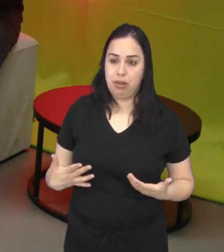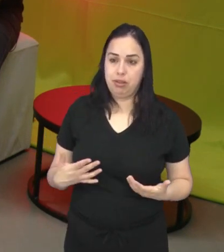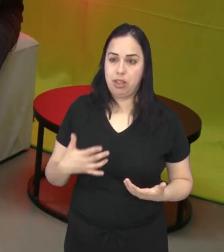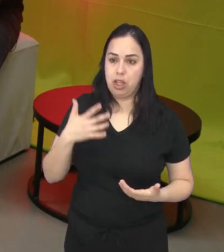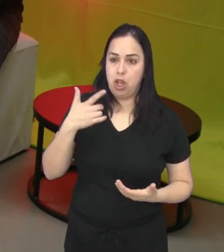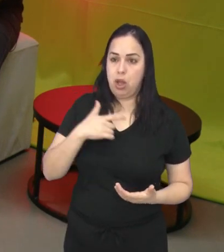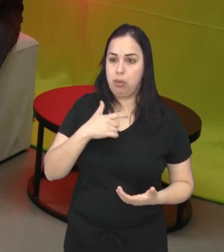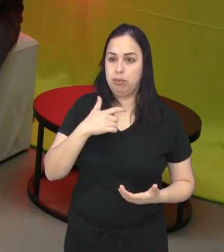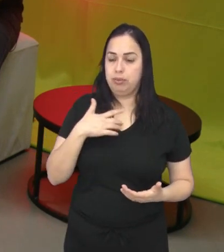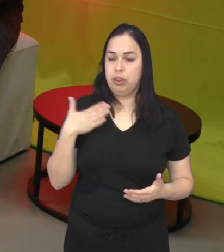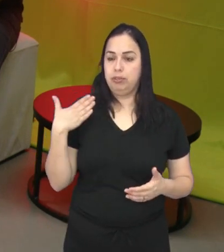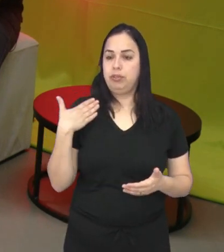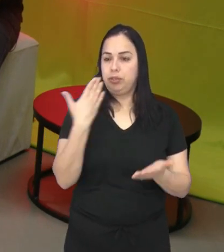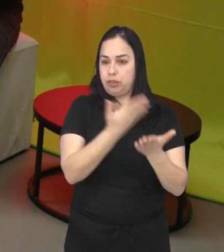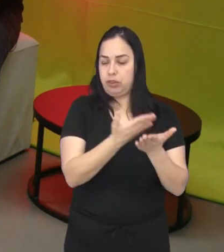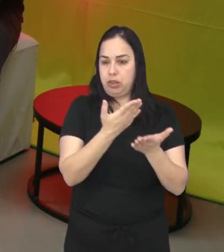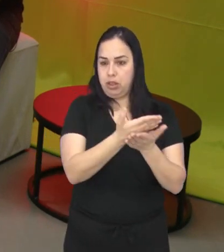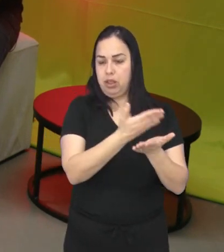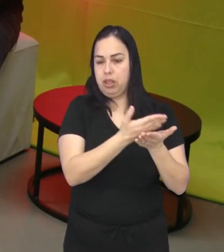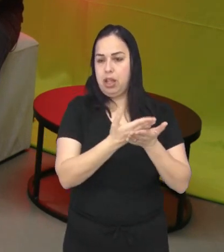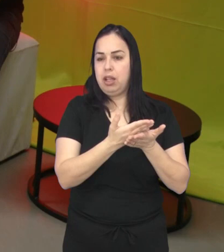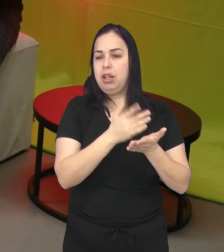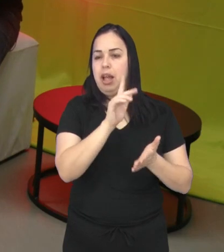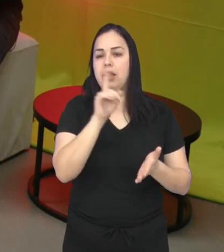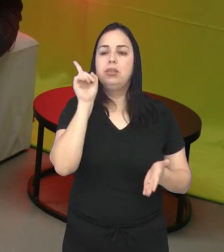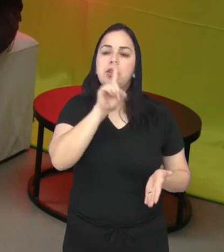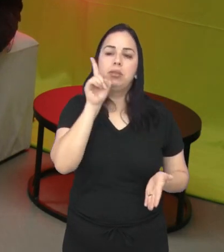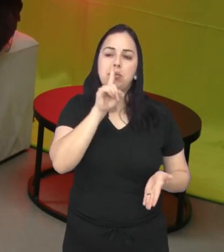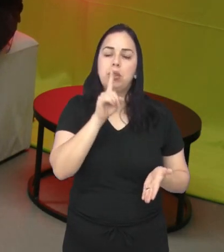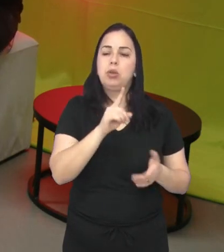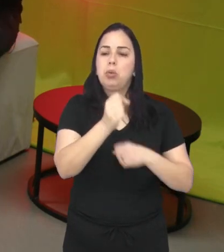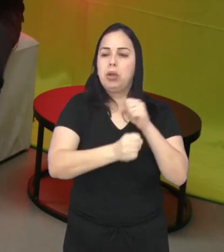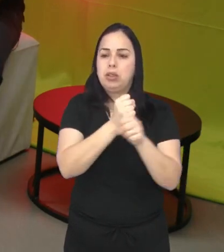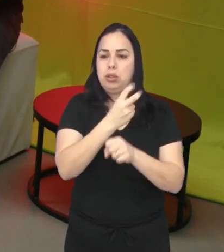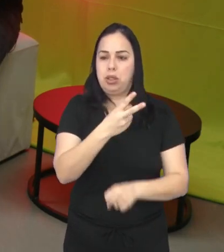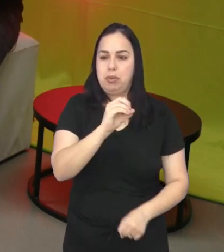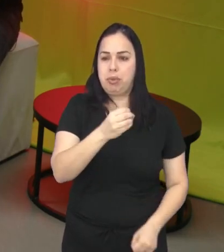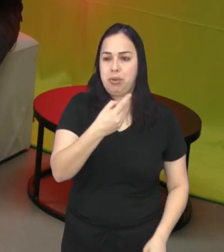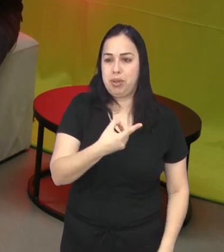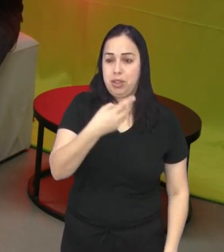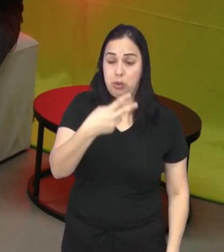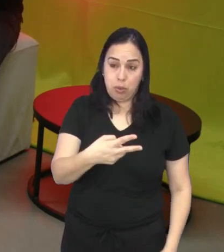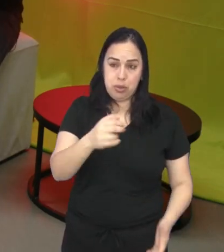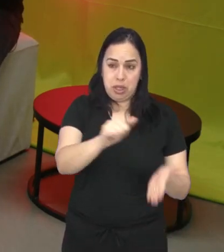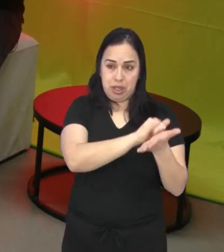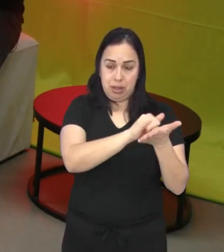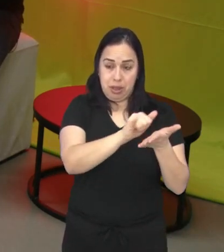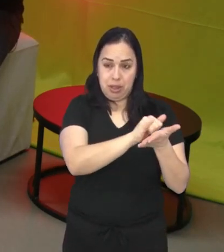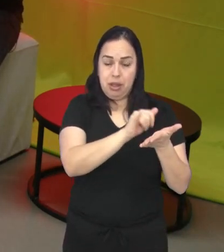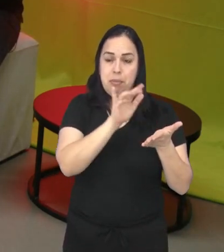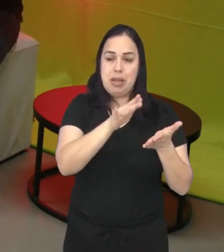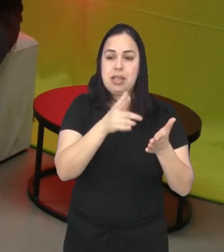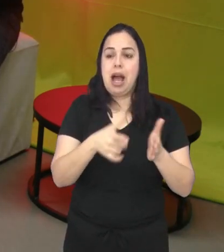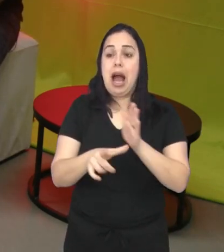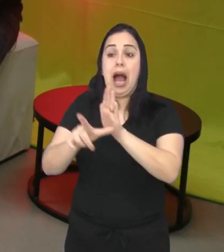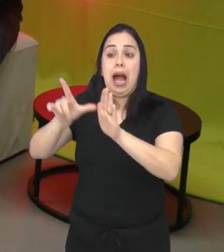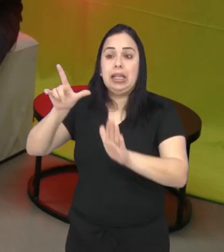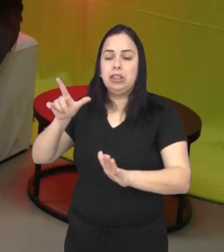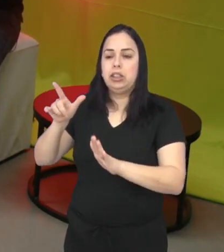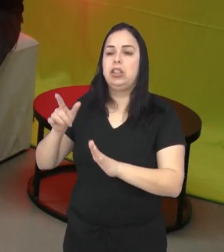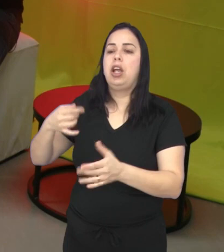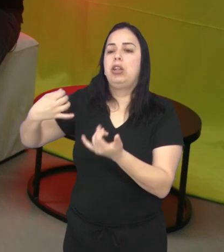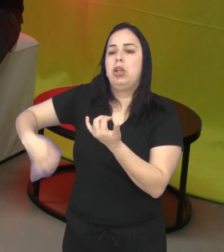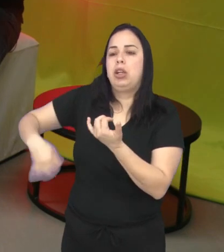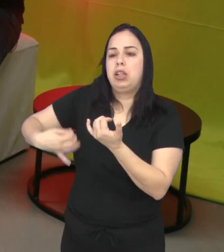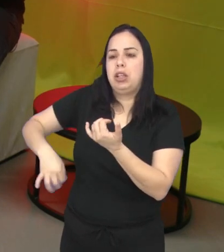eu fui estudar, eu ganhei uma bolsa para estudar em Nova York em 2012. E antes de ir para Nova York, eu tocava na noite em Paris. Eu